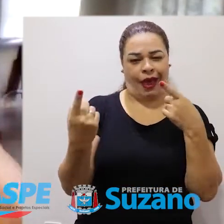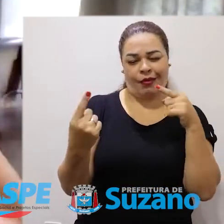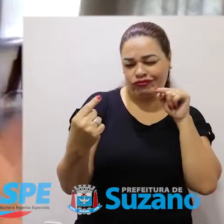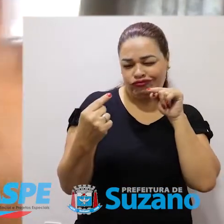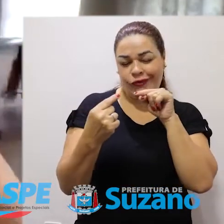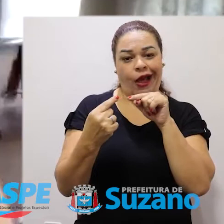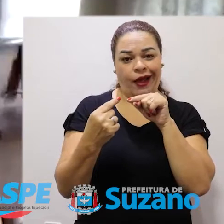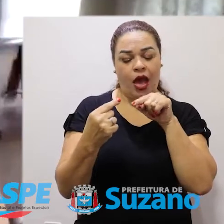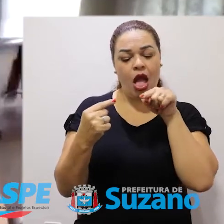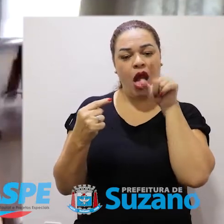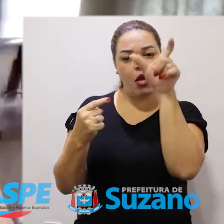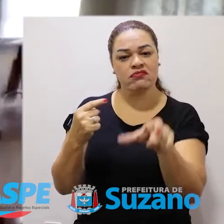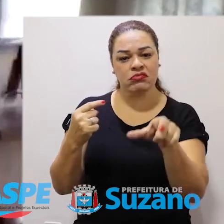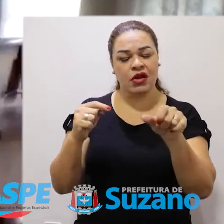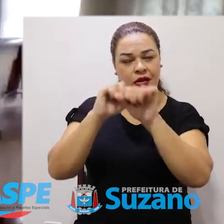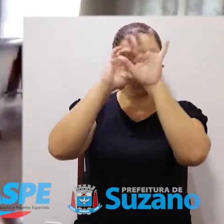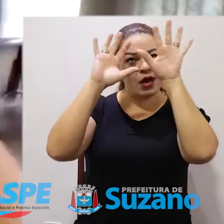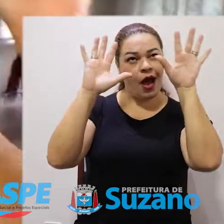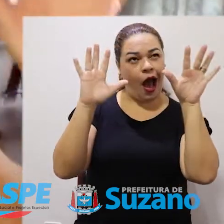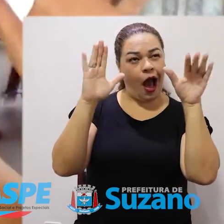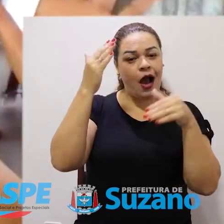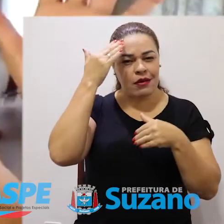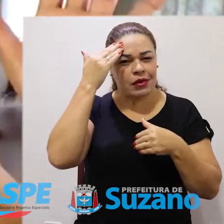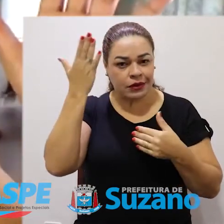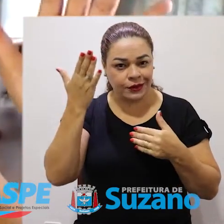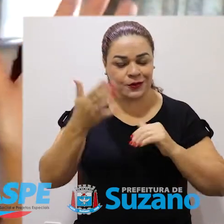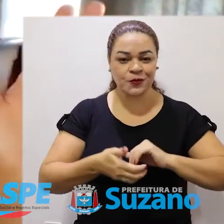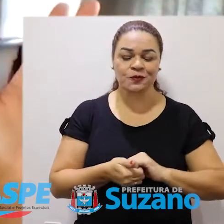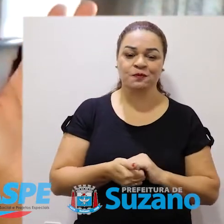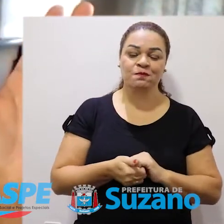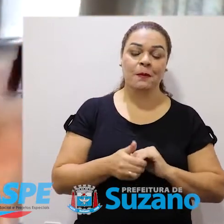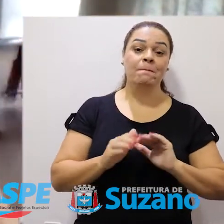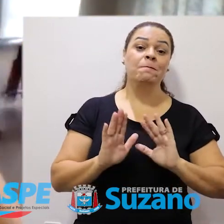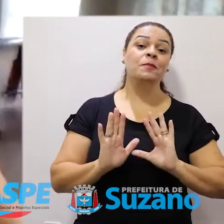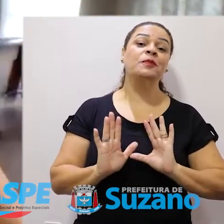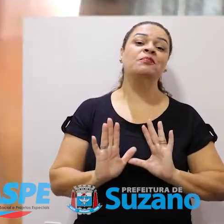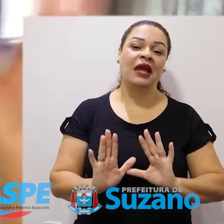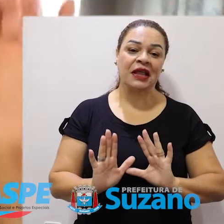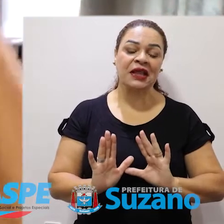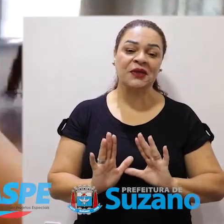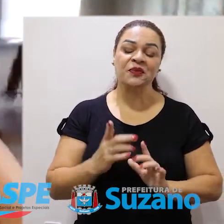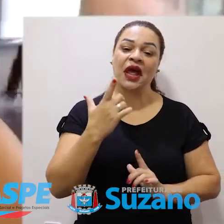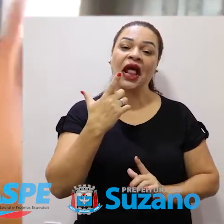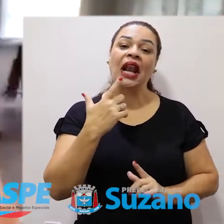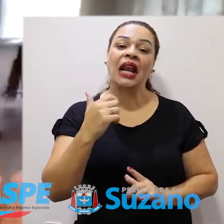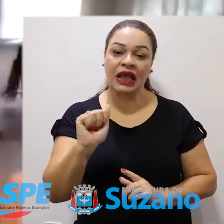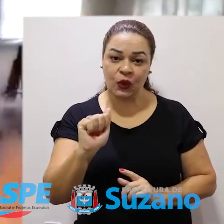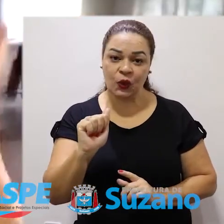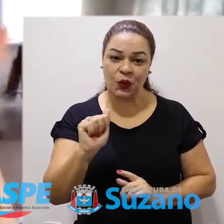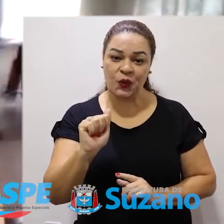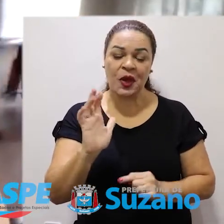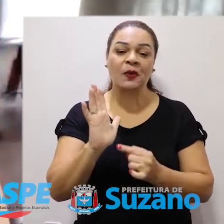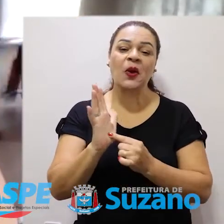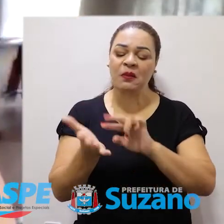próximo da ideia geral do que ele está dizendo do que língua. Mas, naquela outra língua onde o texto foi gerado, língua é um termo que serve para várias